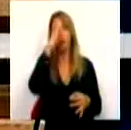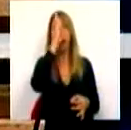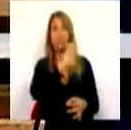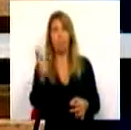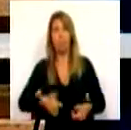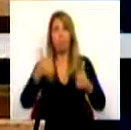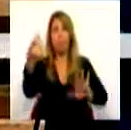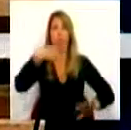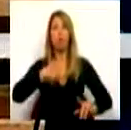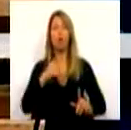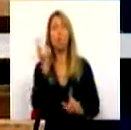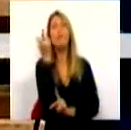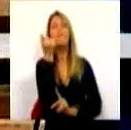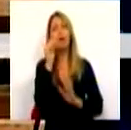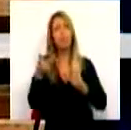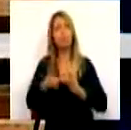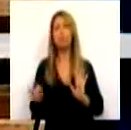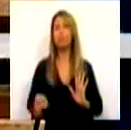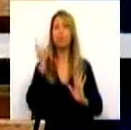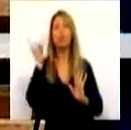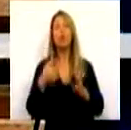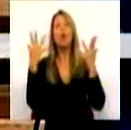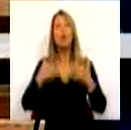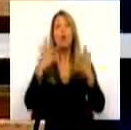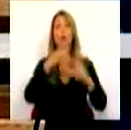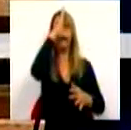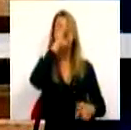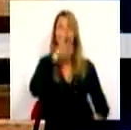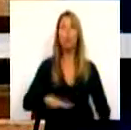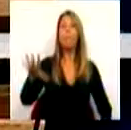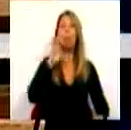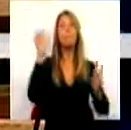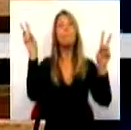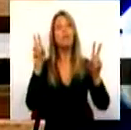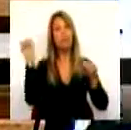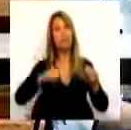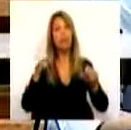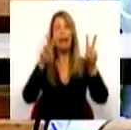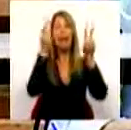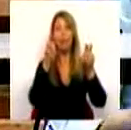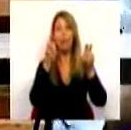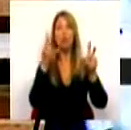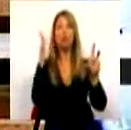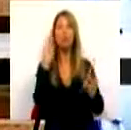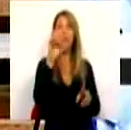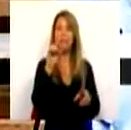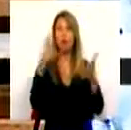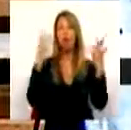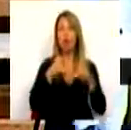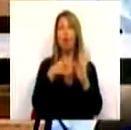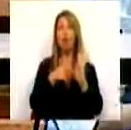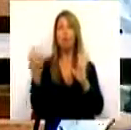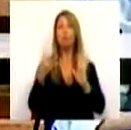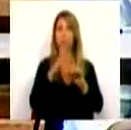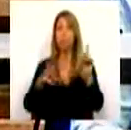dessas verbas não se encontram na conta do Ministério do Ambiente, mas sim no capítulo 60 do Orçamento. Há, de facto, um aumento muito expressivo do